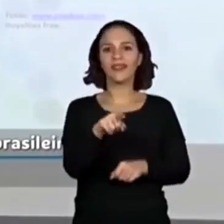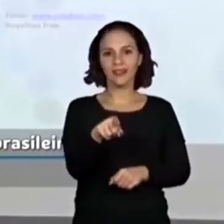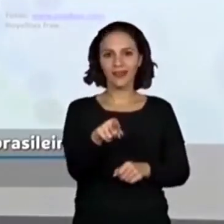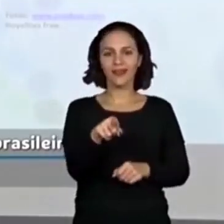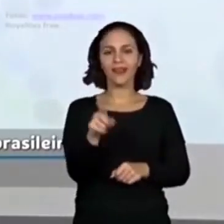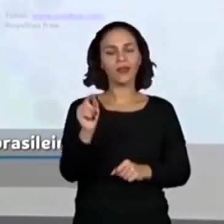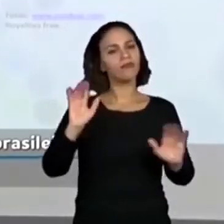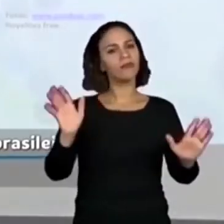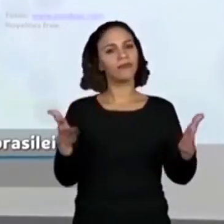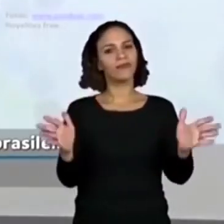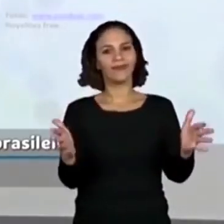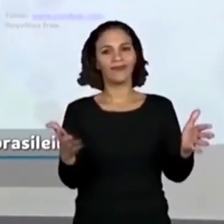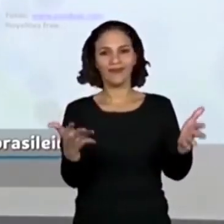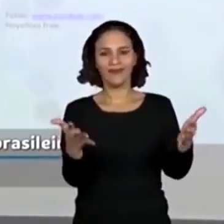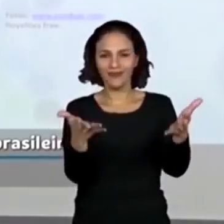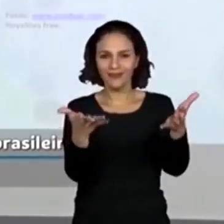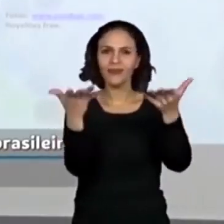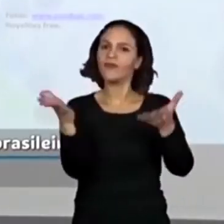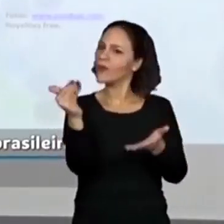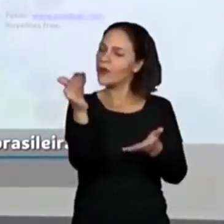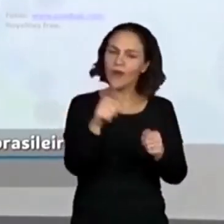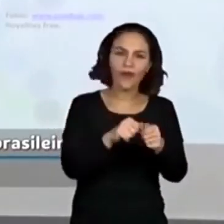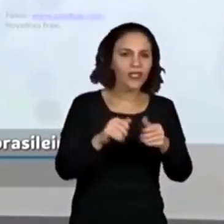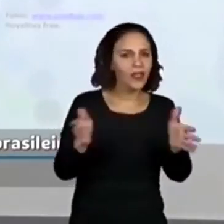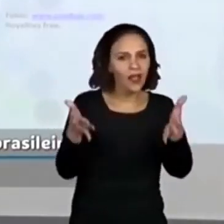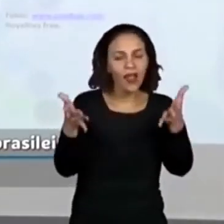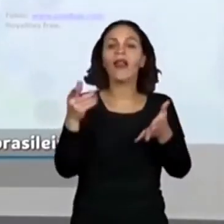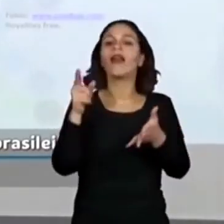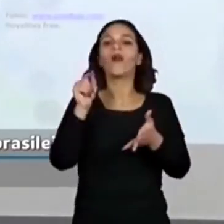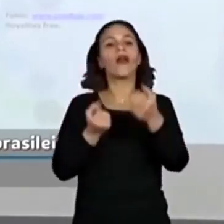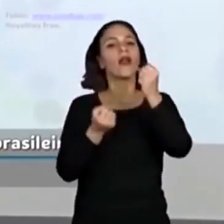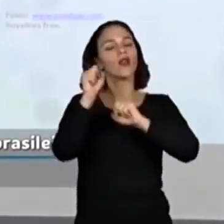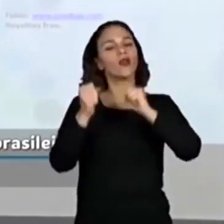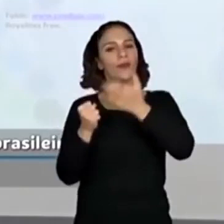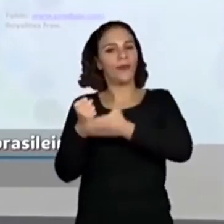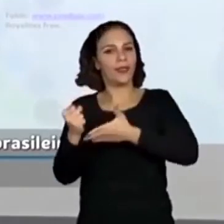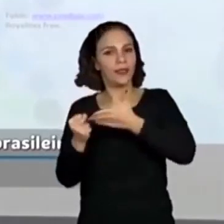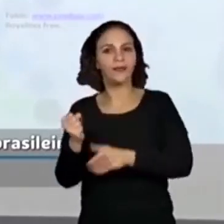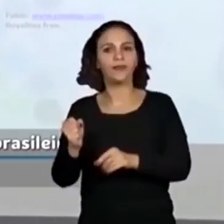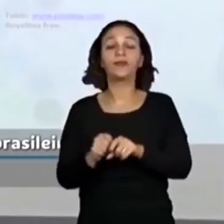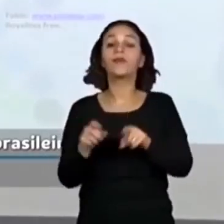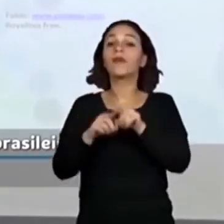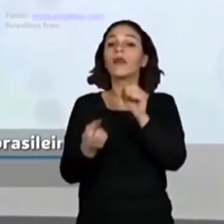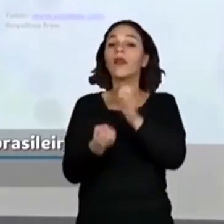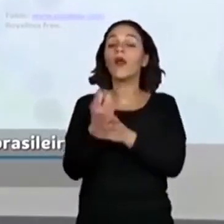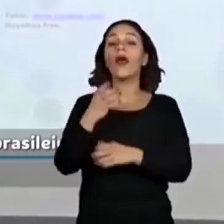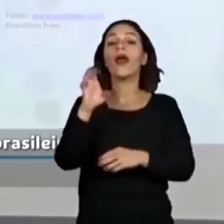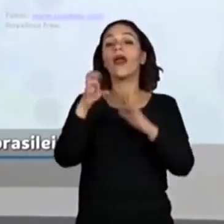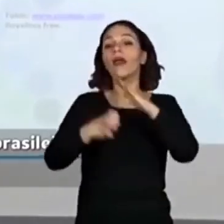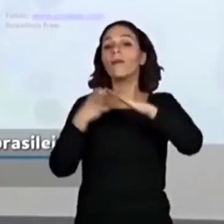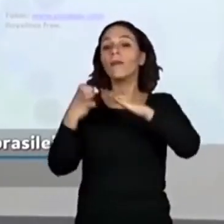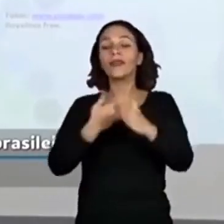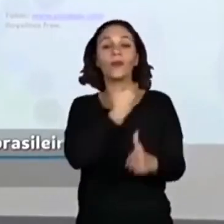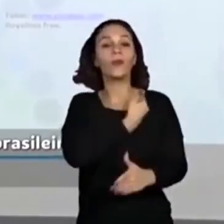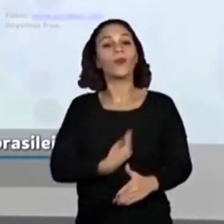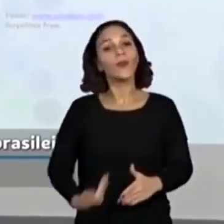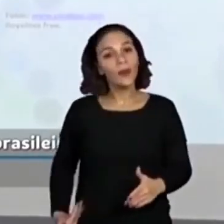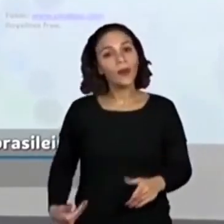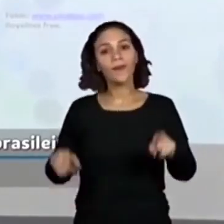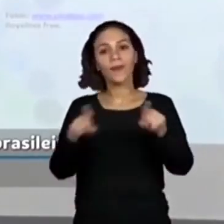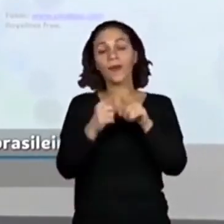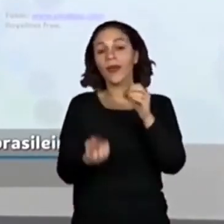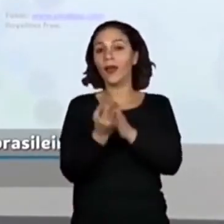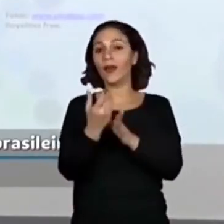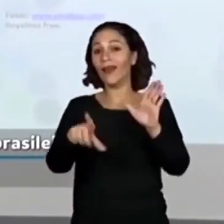Ele estimulou essa construção de indústrias de base, criou empresas públicas, criou lei. Uma lei